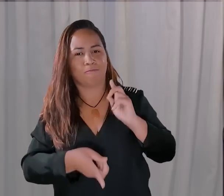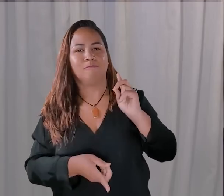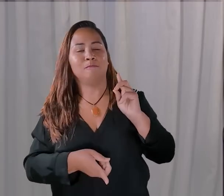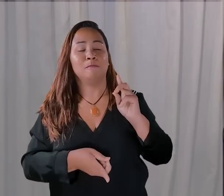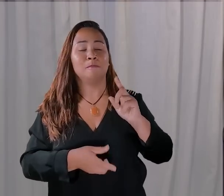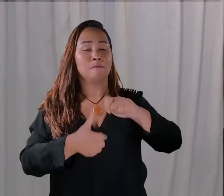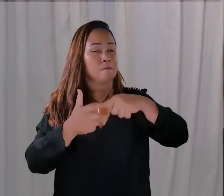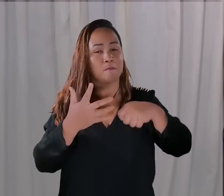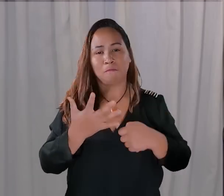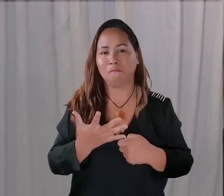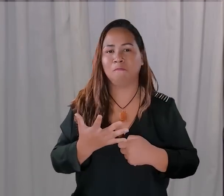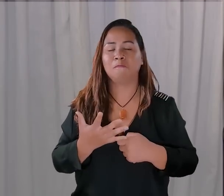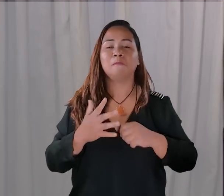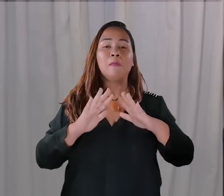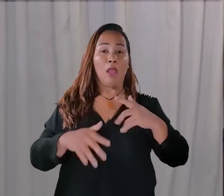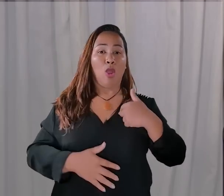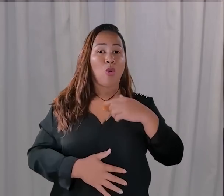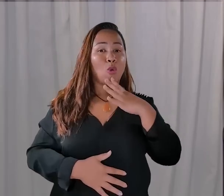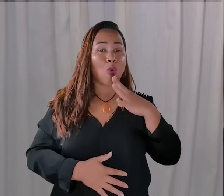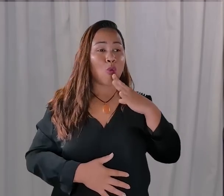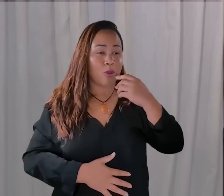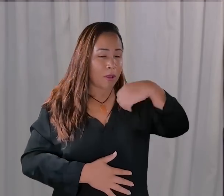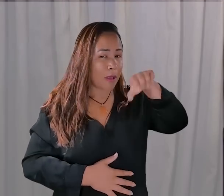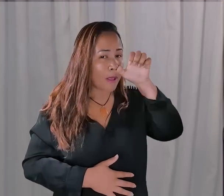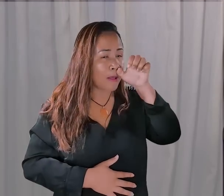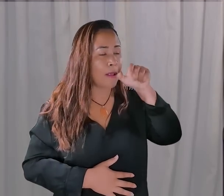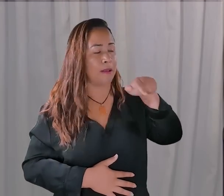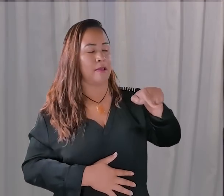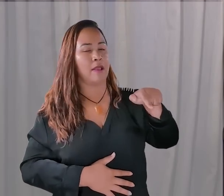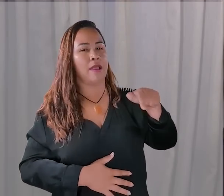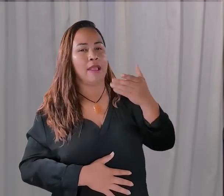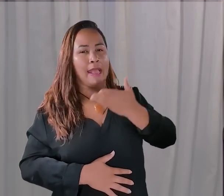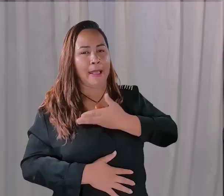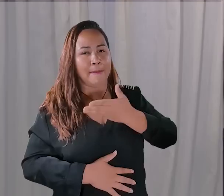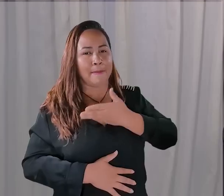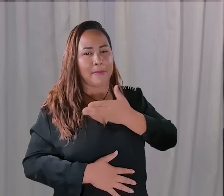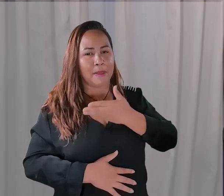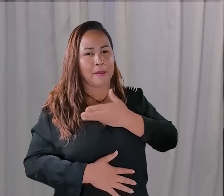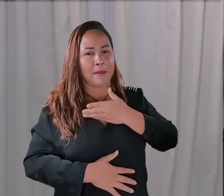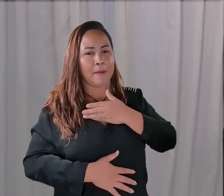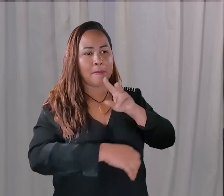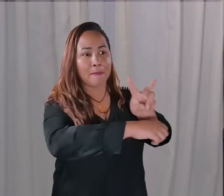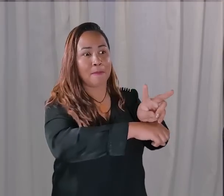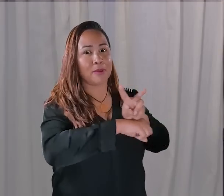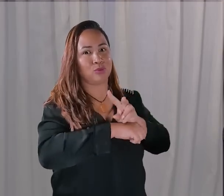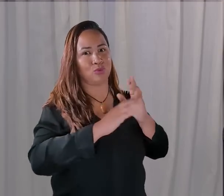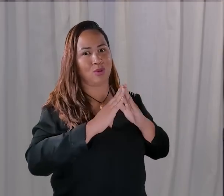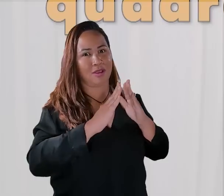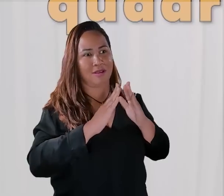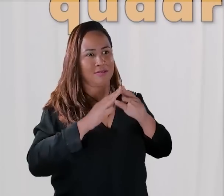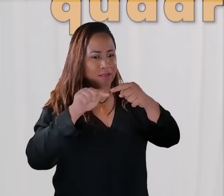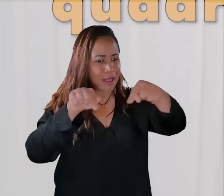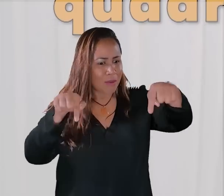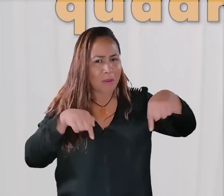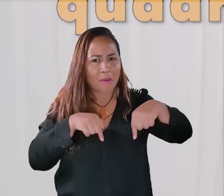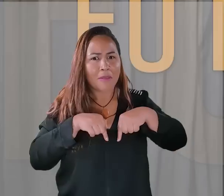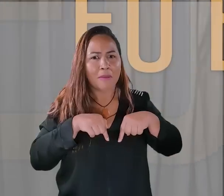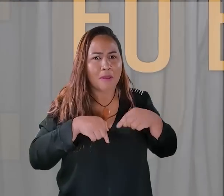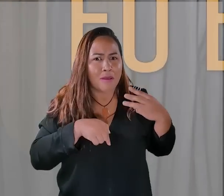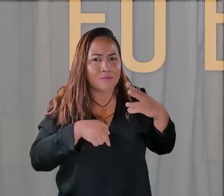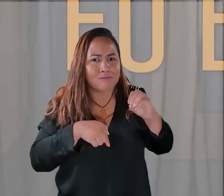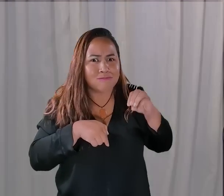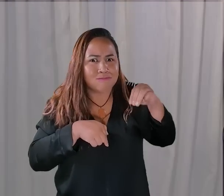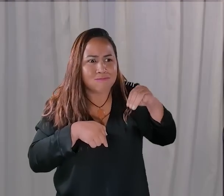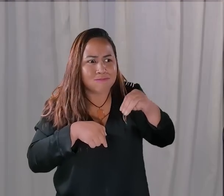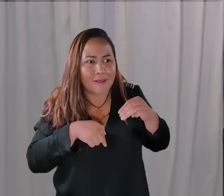momento que eu conheci, eu estava morando de favor na casa de uma amiga, que me emprestou a casa dela por uns dias, imagina, era um apartamento de 30 metros quadrados,